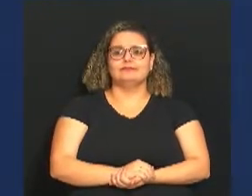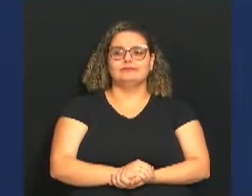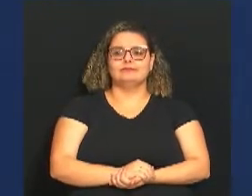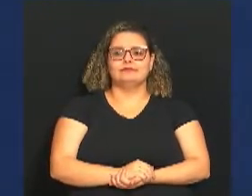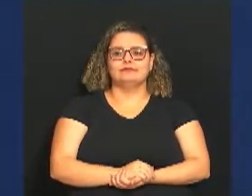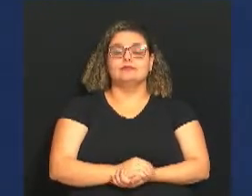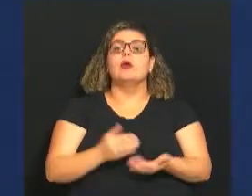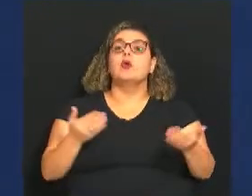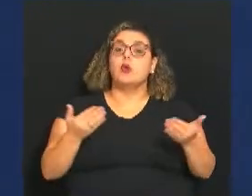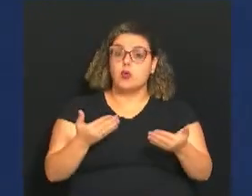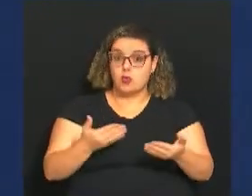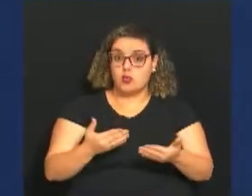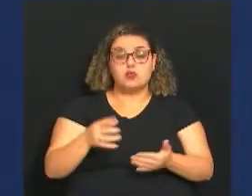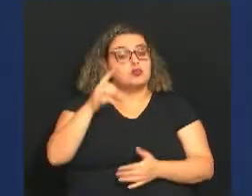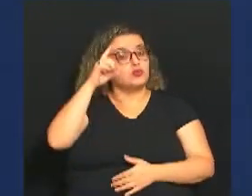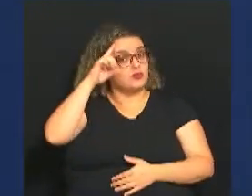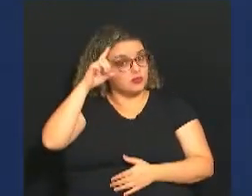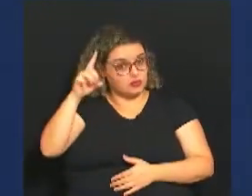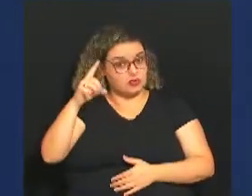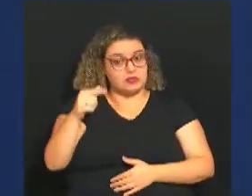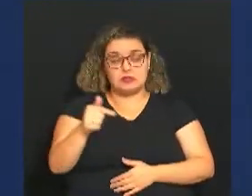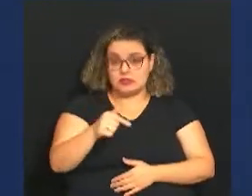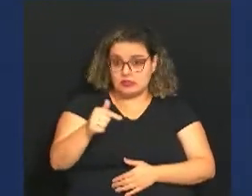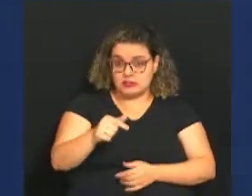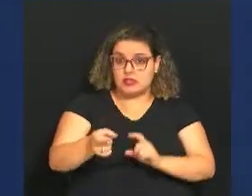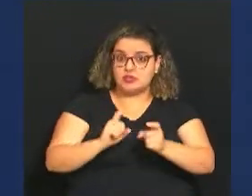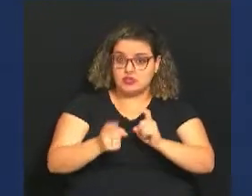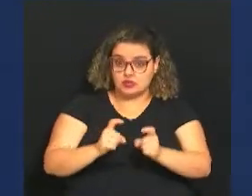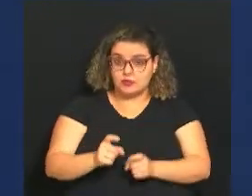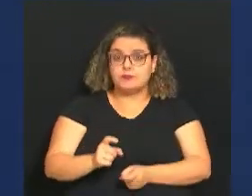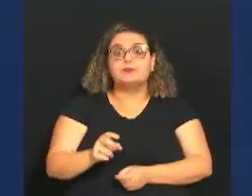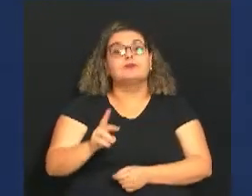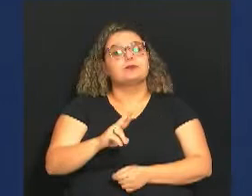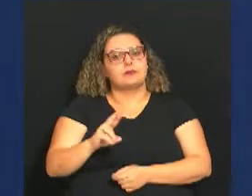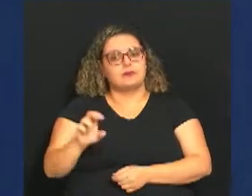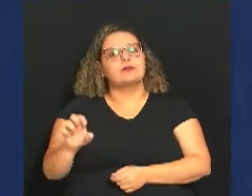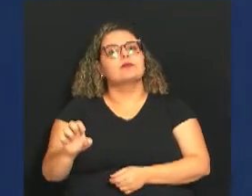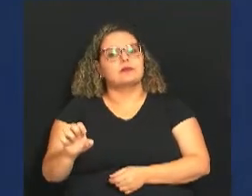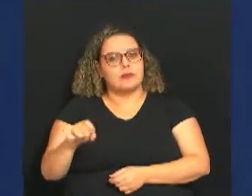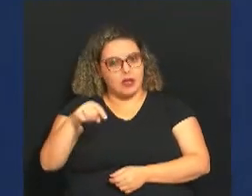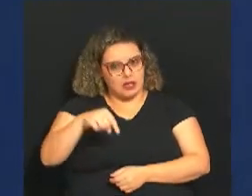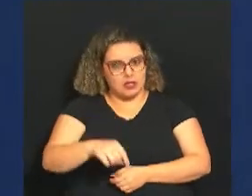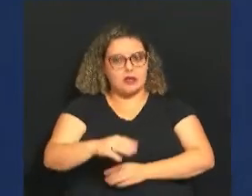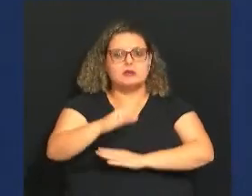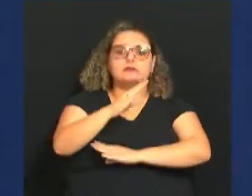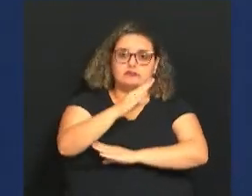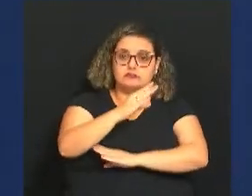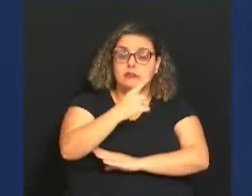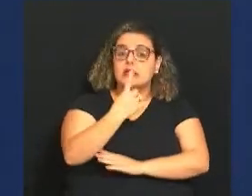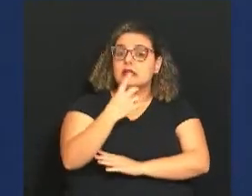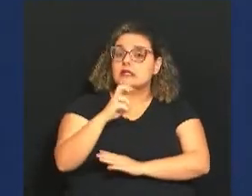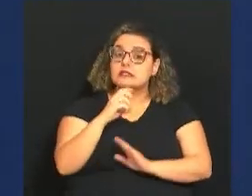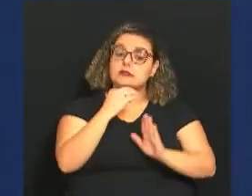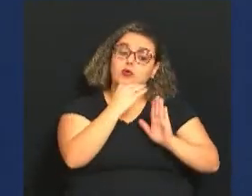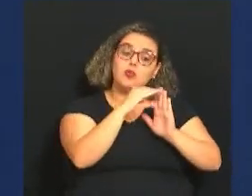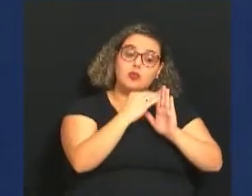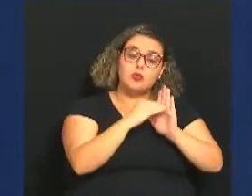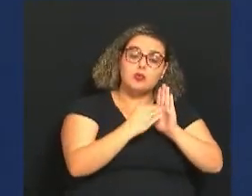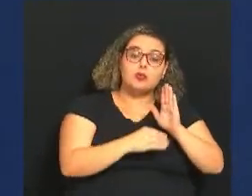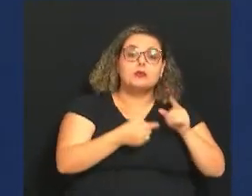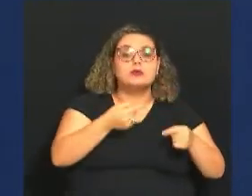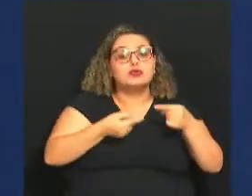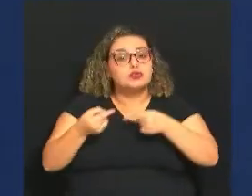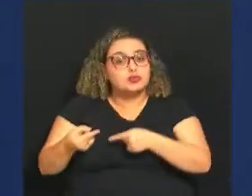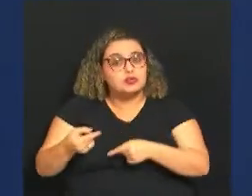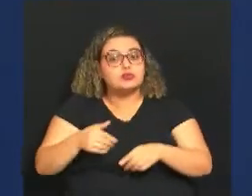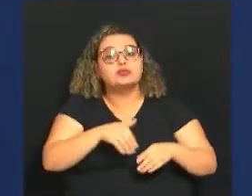E hoje foi dia da 7ª reunião extraordinária da Câmara aqui de Campinas. 15 itens foram discutidos e votados. Eu